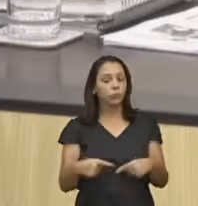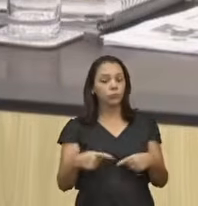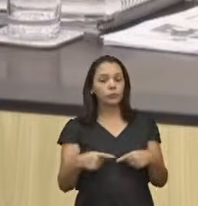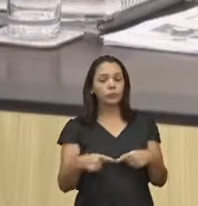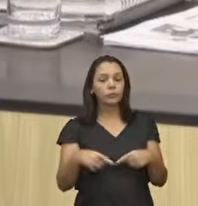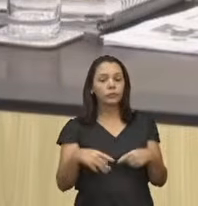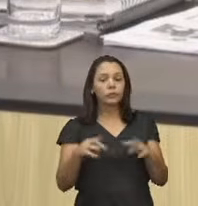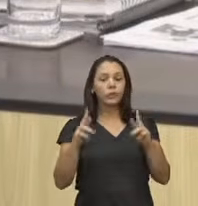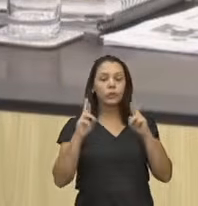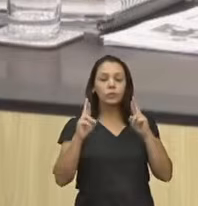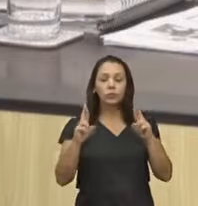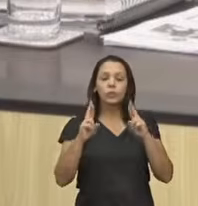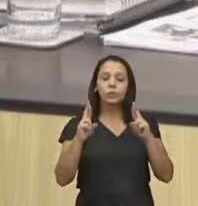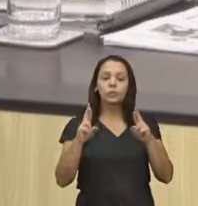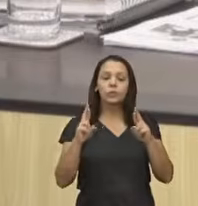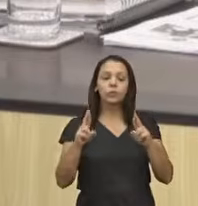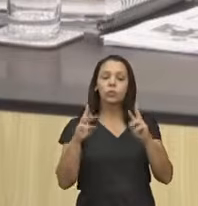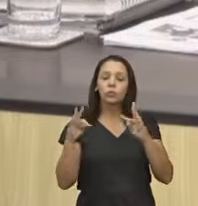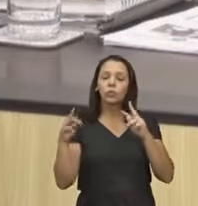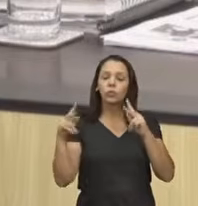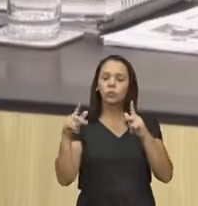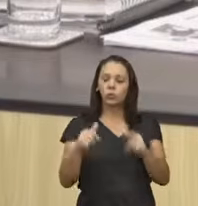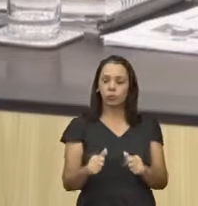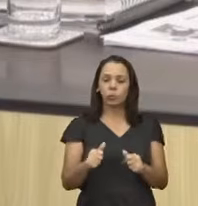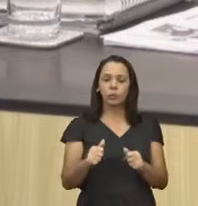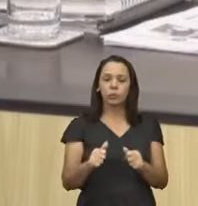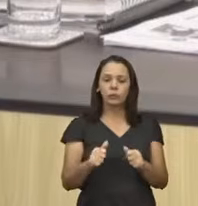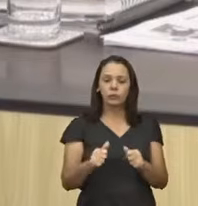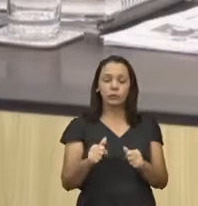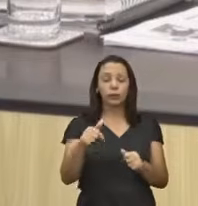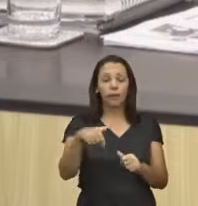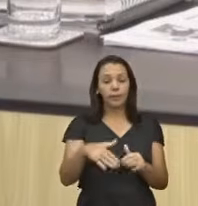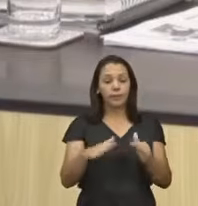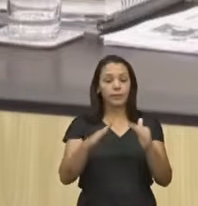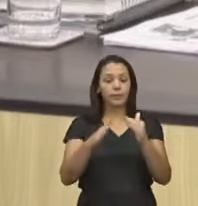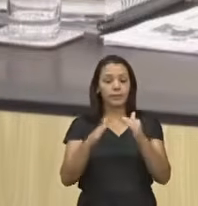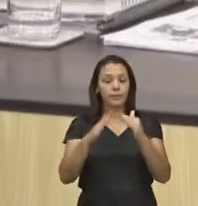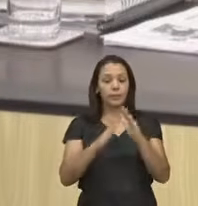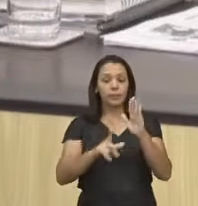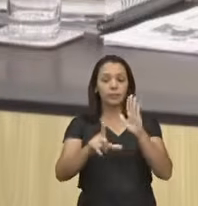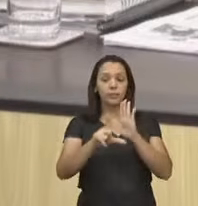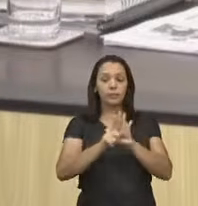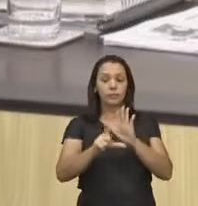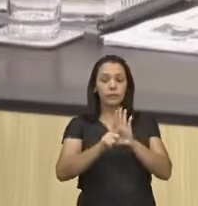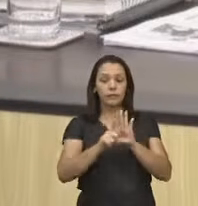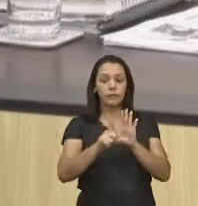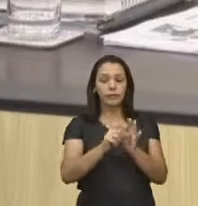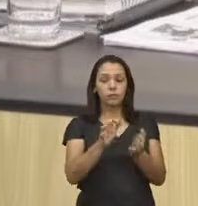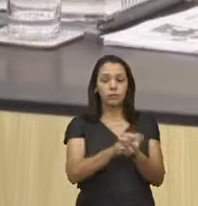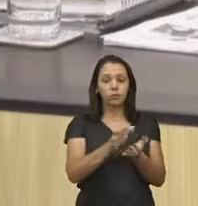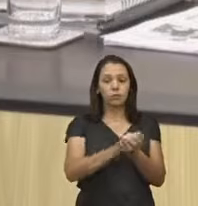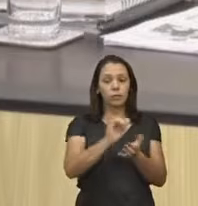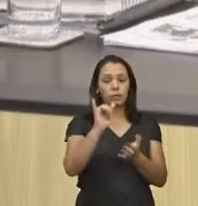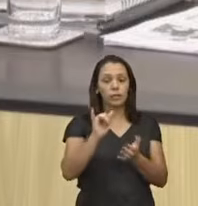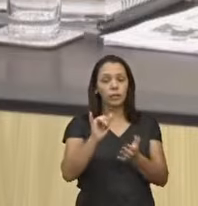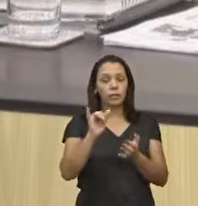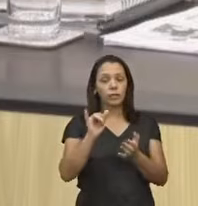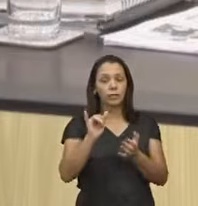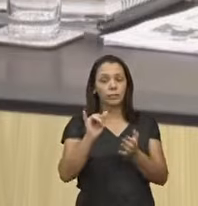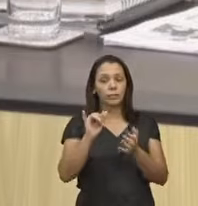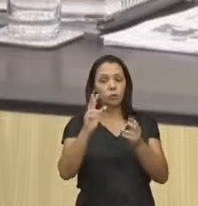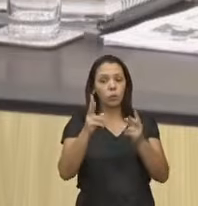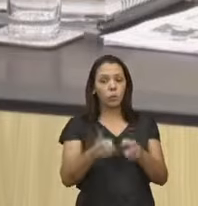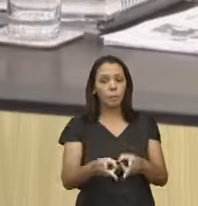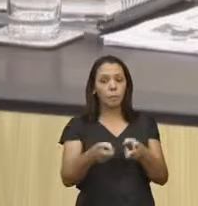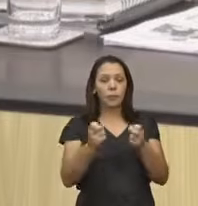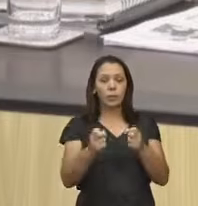elas possam, através desta casa, porque a Casa de Leis é a casa onde Jacareí reconhece os trabalhadores, isso é muito